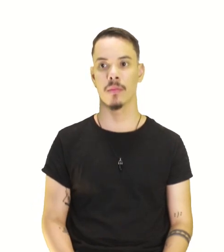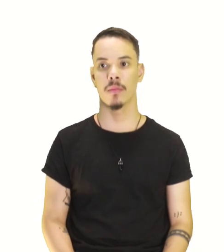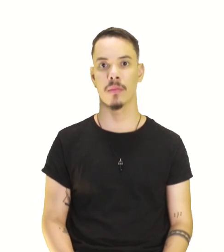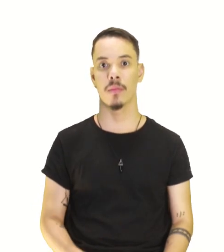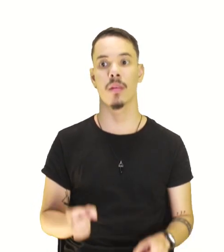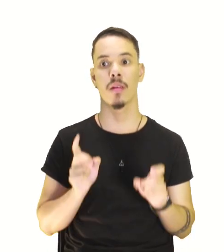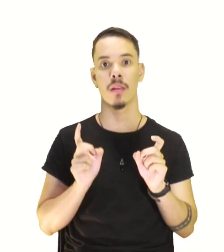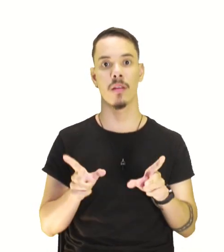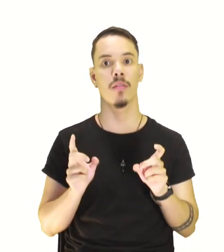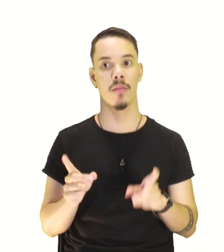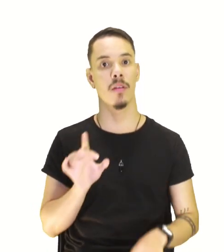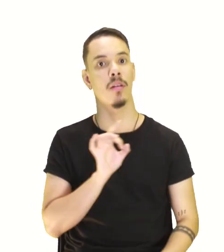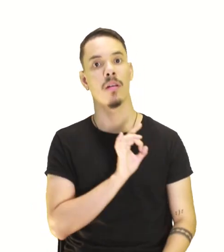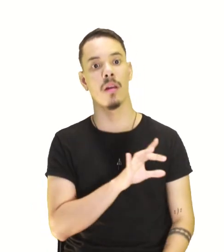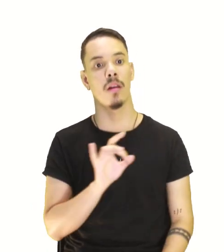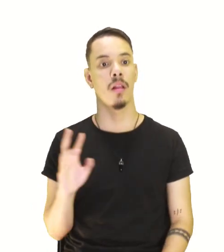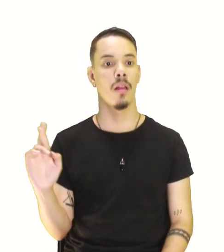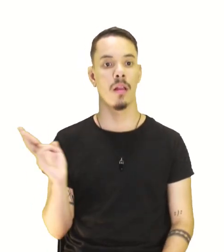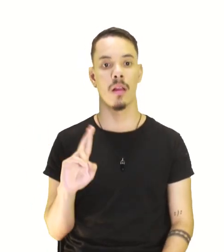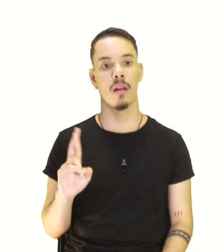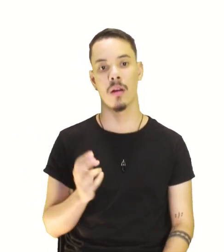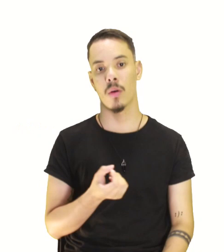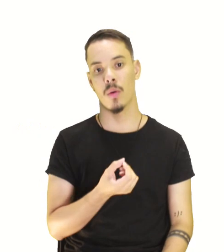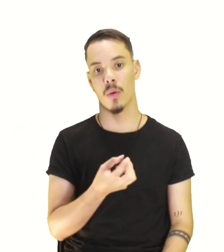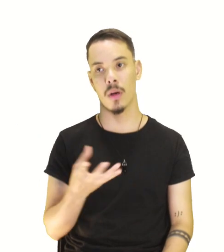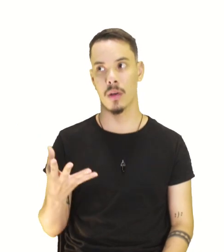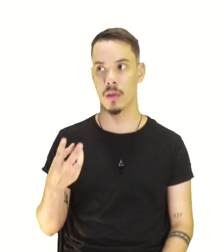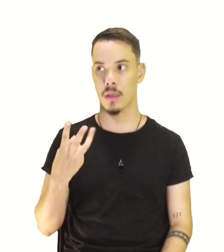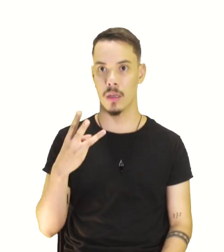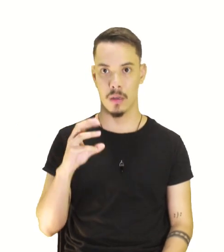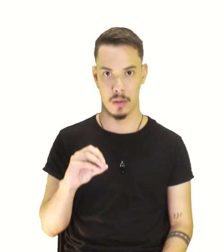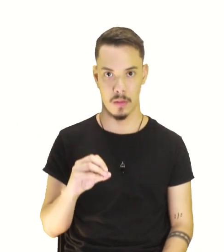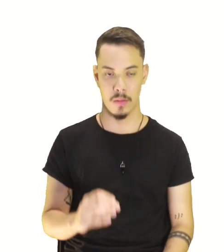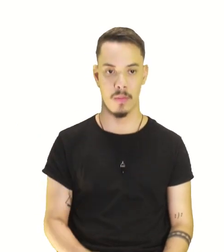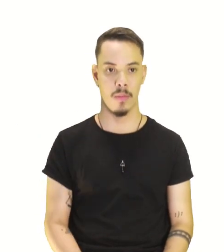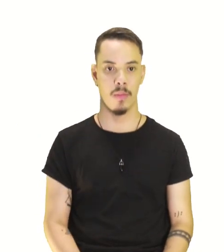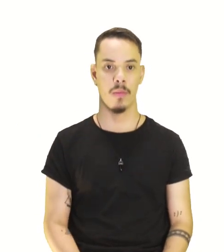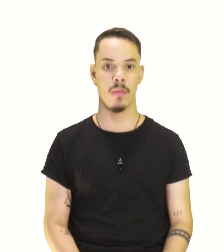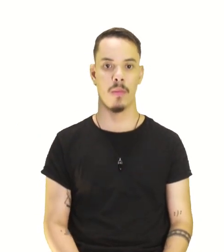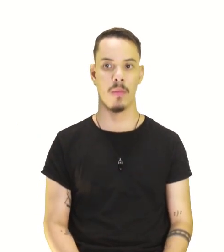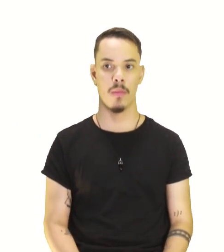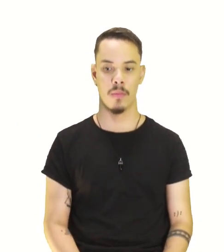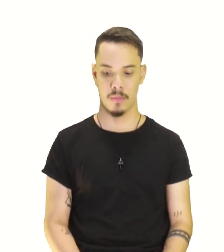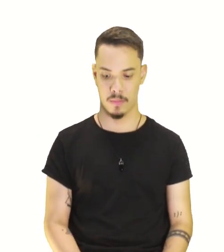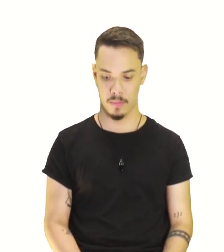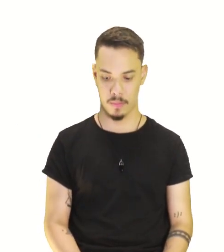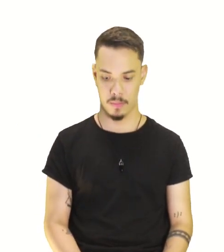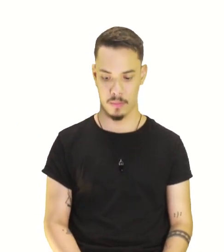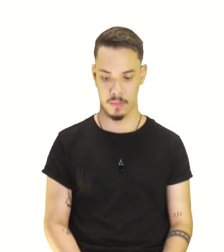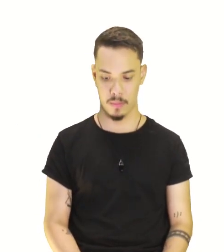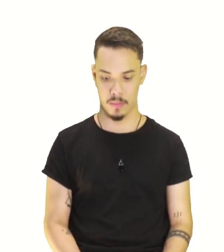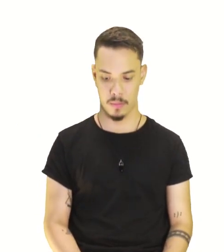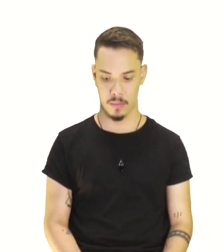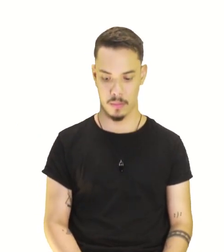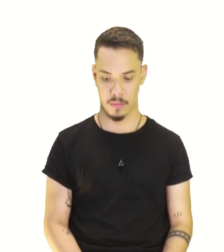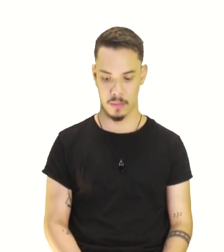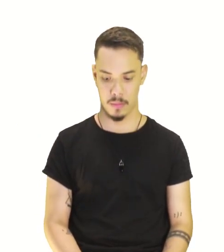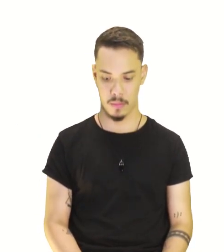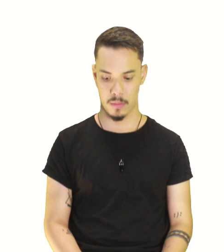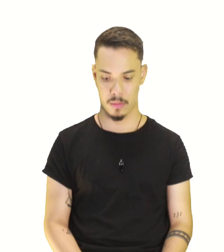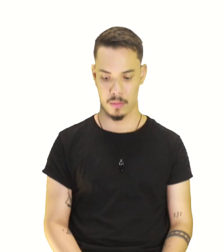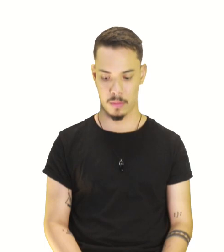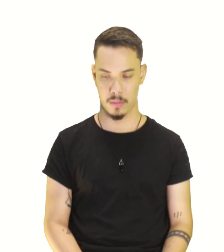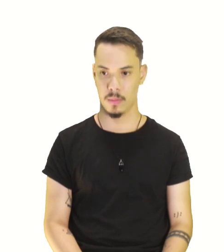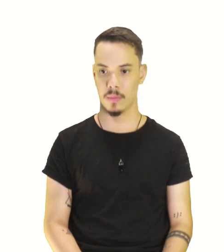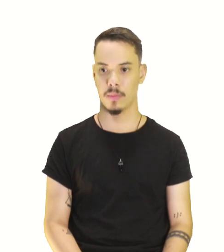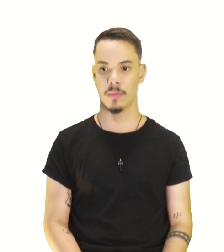a quantos reais? 30? 30. Então vamos ter que calcular o lucro, né? Primeiro a arrecadação. A arrecadação, né? Vamos